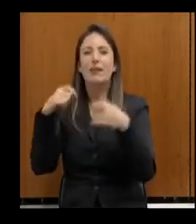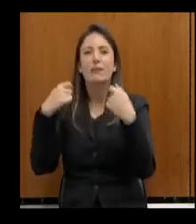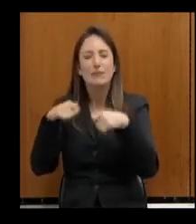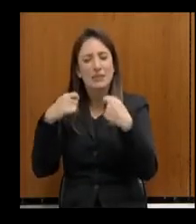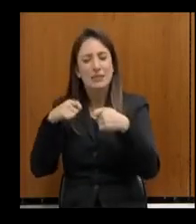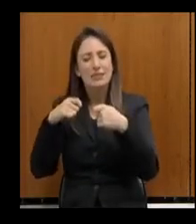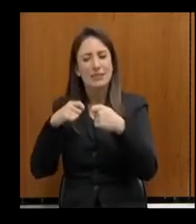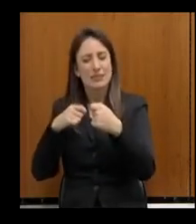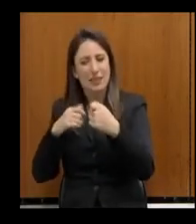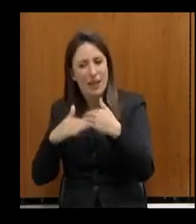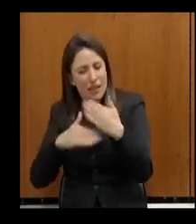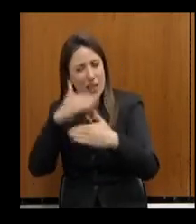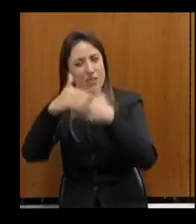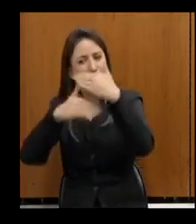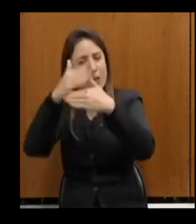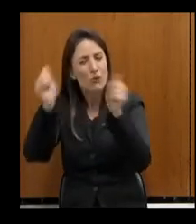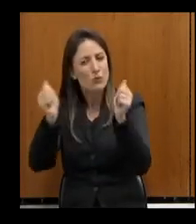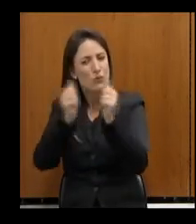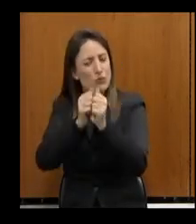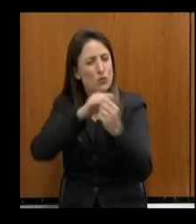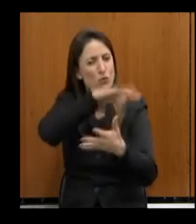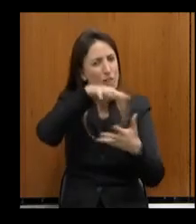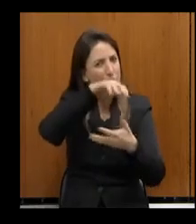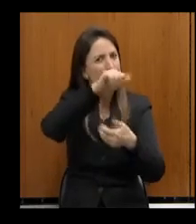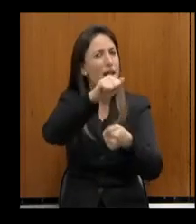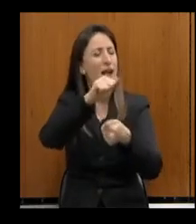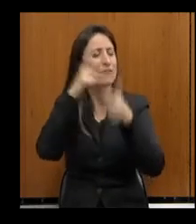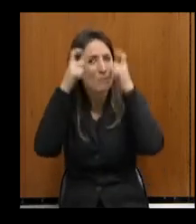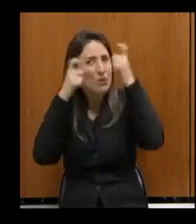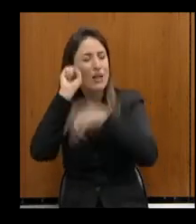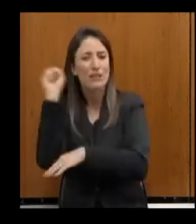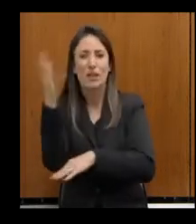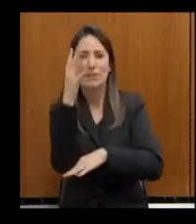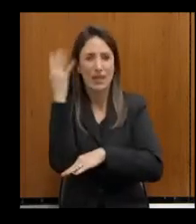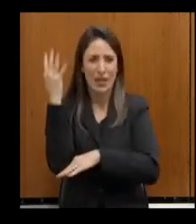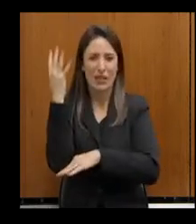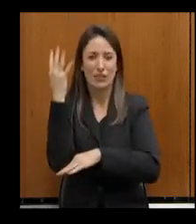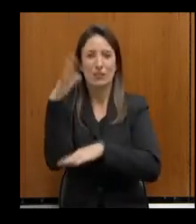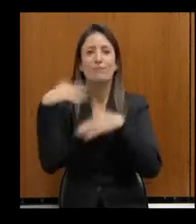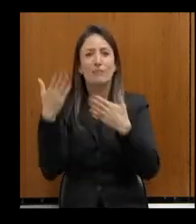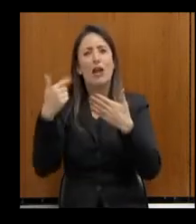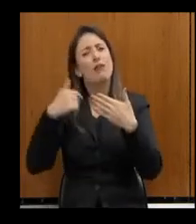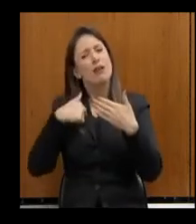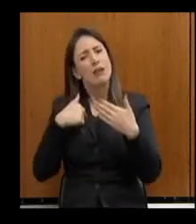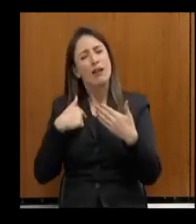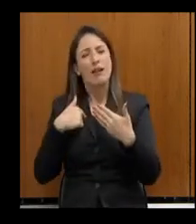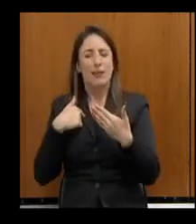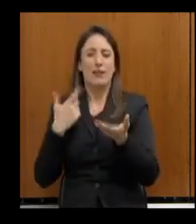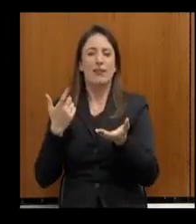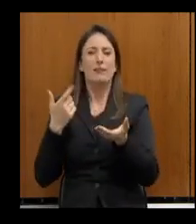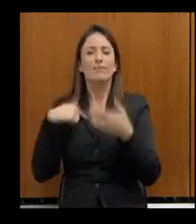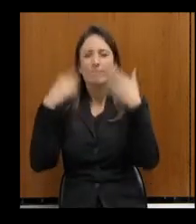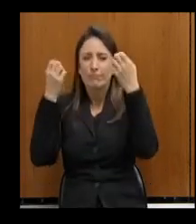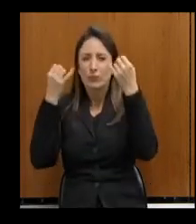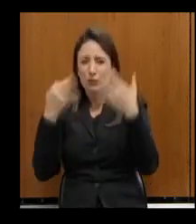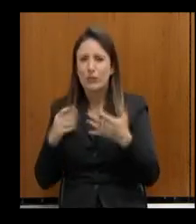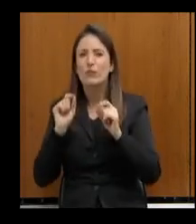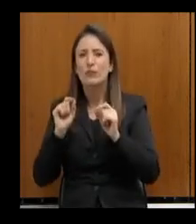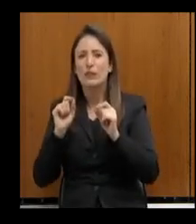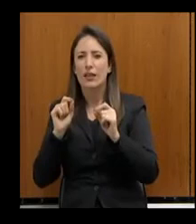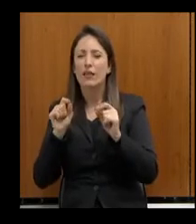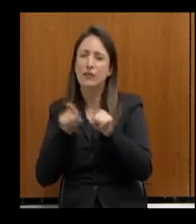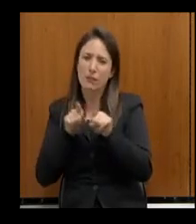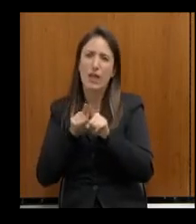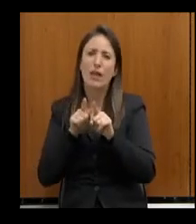mostrando sentabilidade importante dele ele é apenas uma justificativa de base creio que o deputado anal também